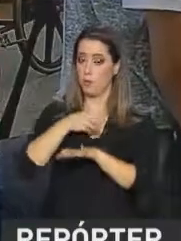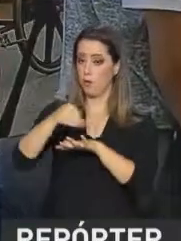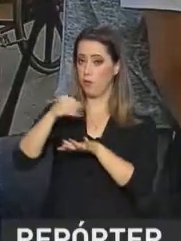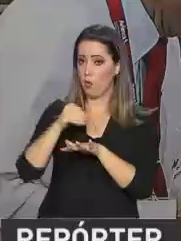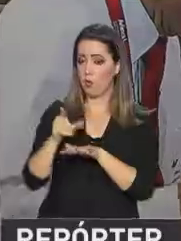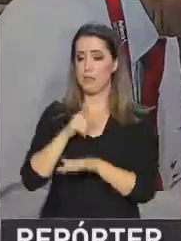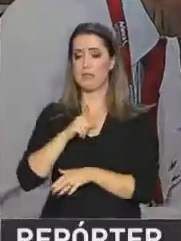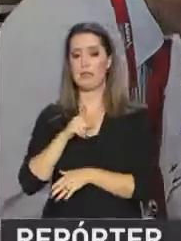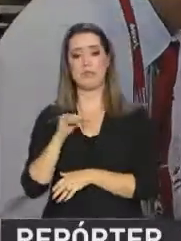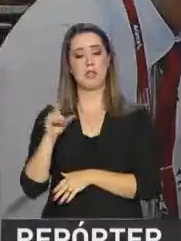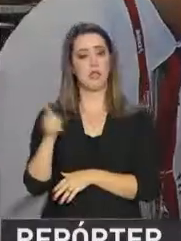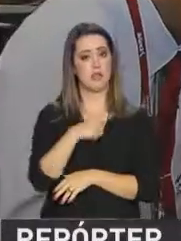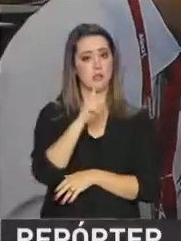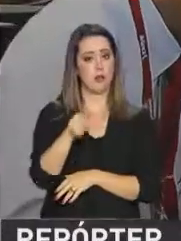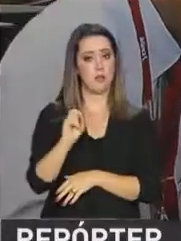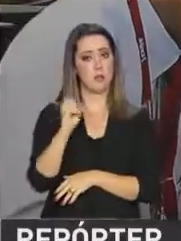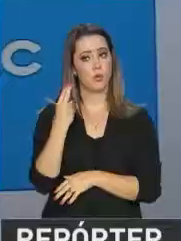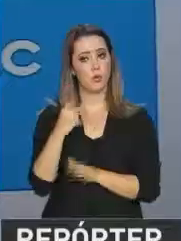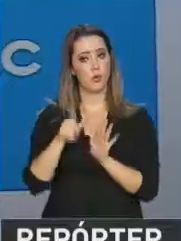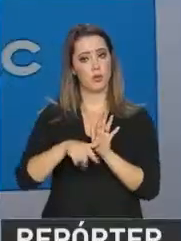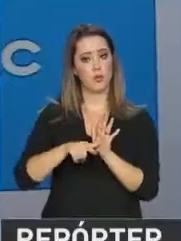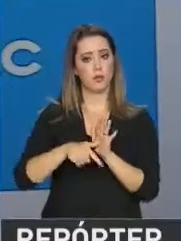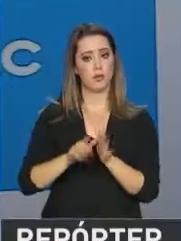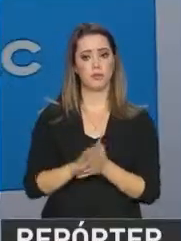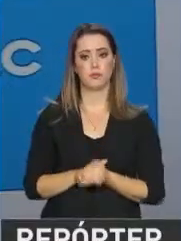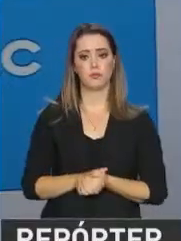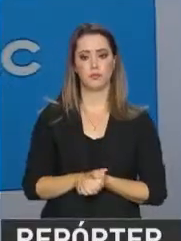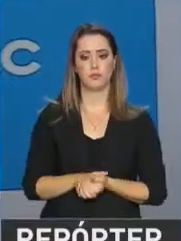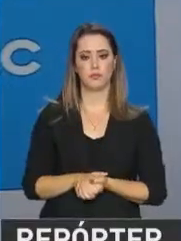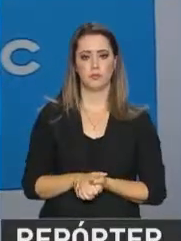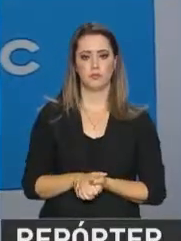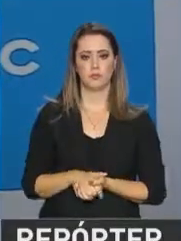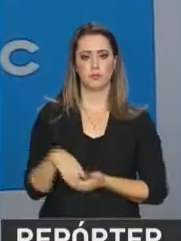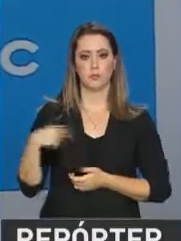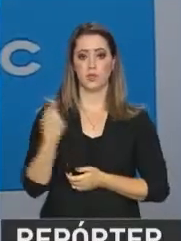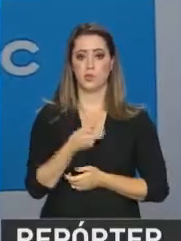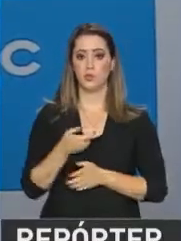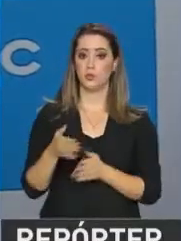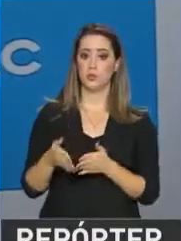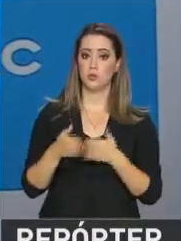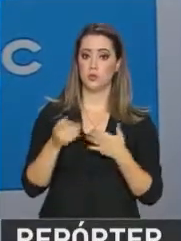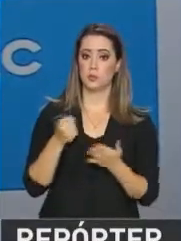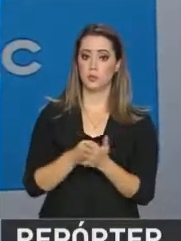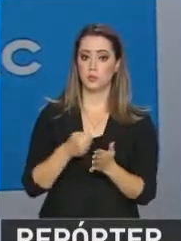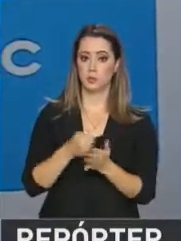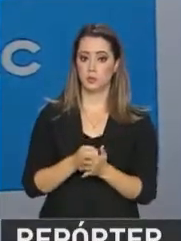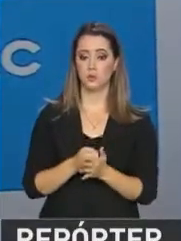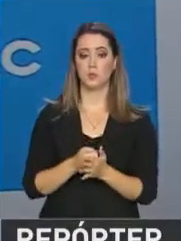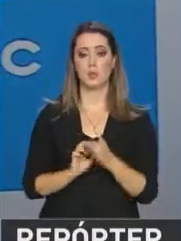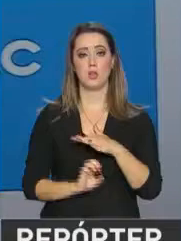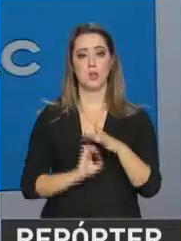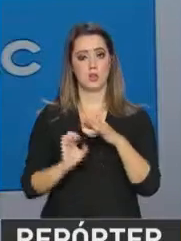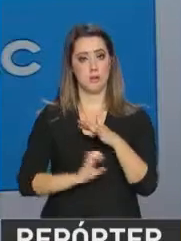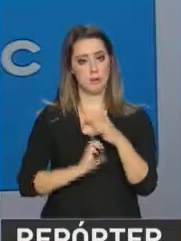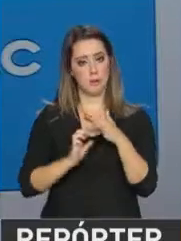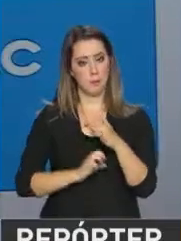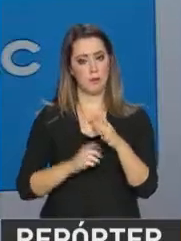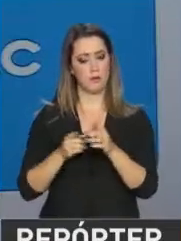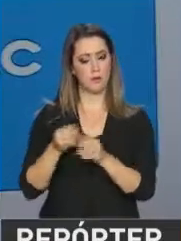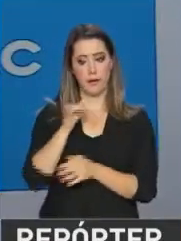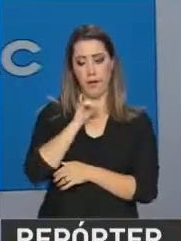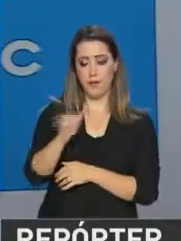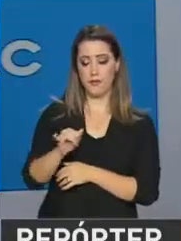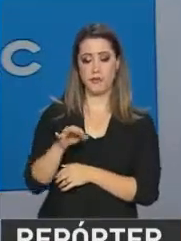cancelamentos e atrasos nos vôos gente é vai cobrar das empresas aéreas que informe para o passageiro